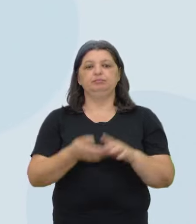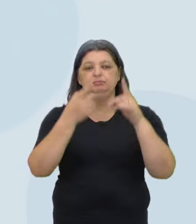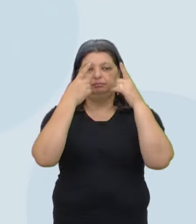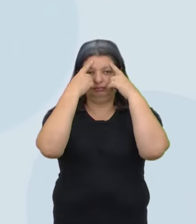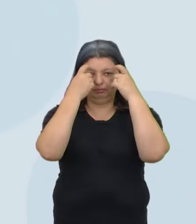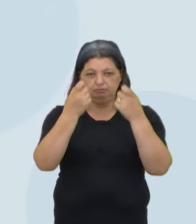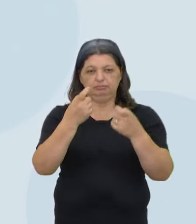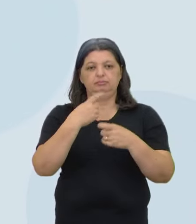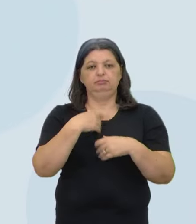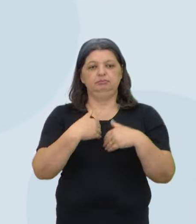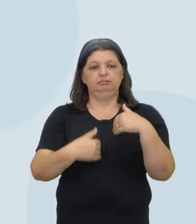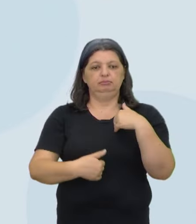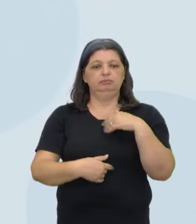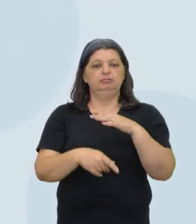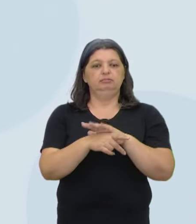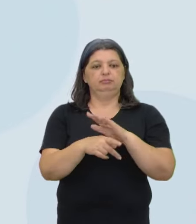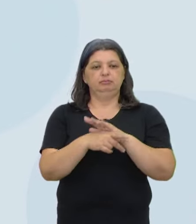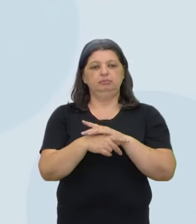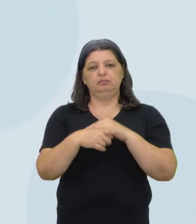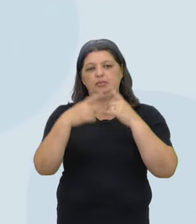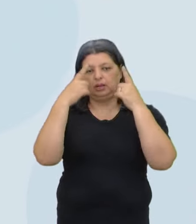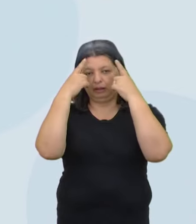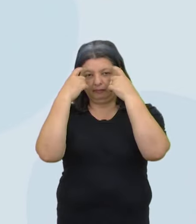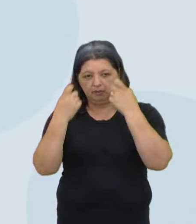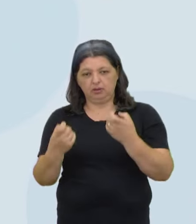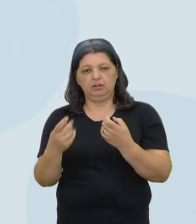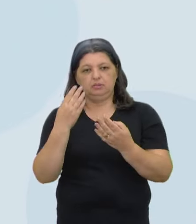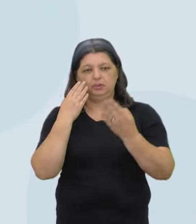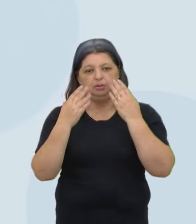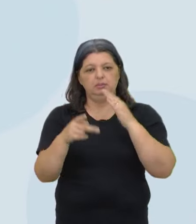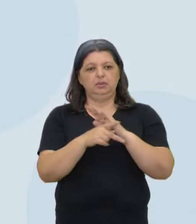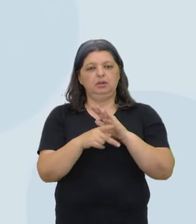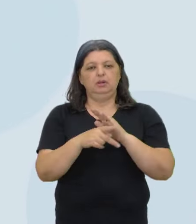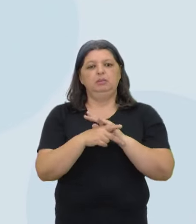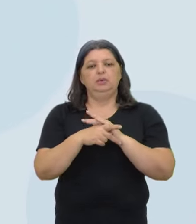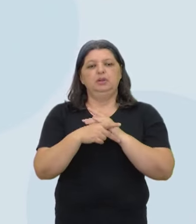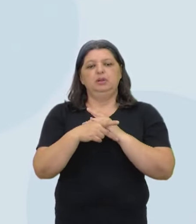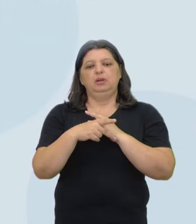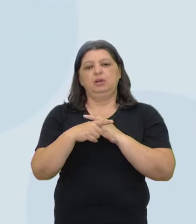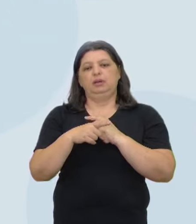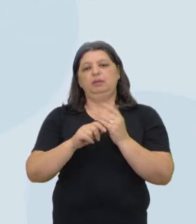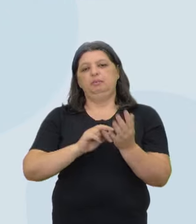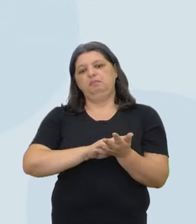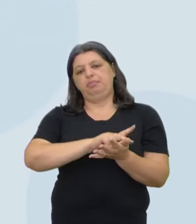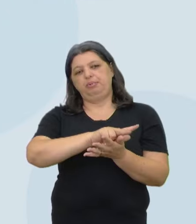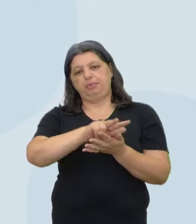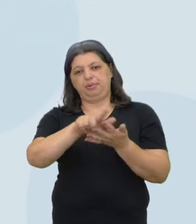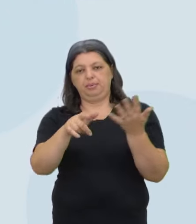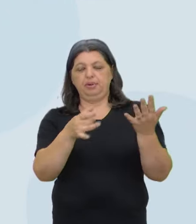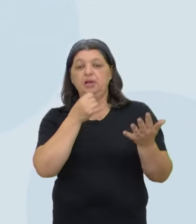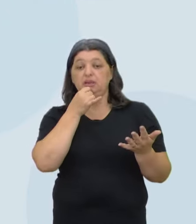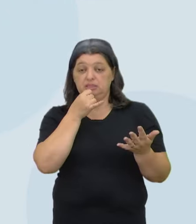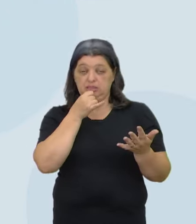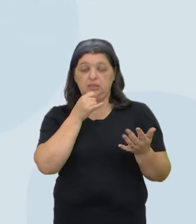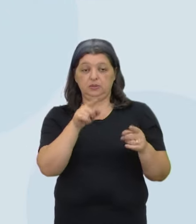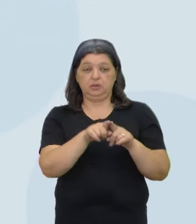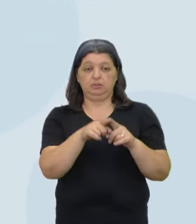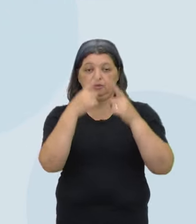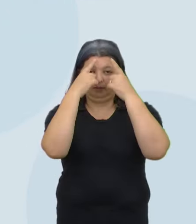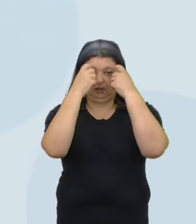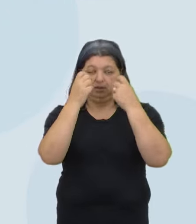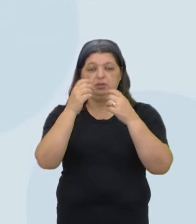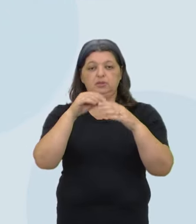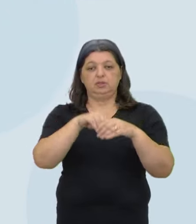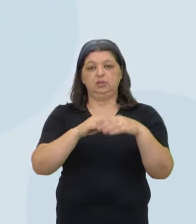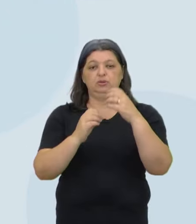né? Aqui na violência econômica a gente também lembrou que também existe a patrimonial. Então, a gente trouxe alguns exemplos de violência, assim, vamos dizer,